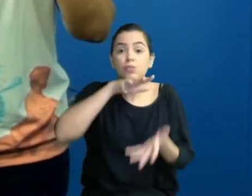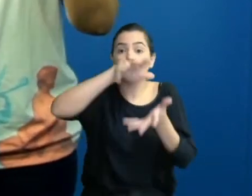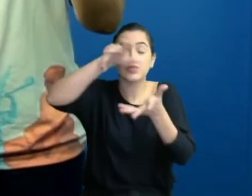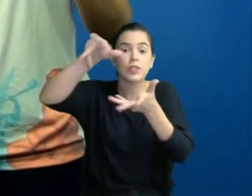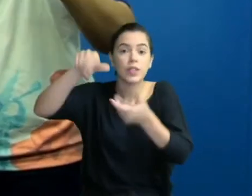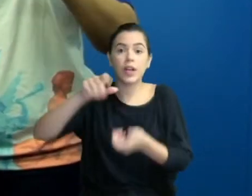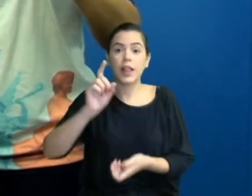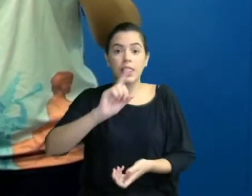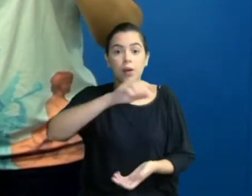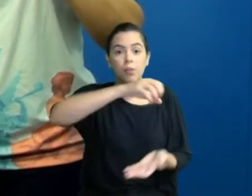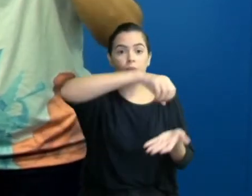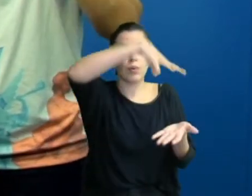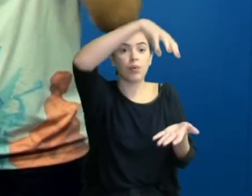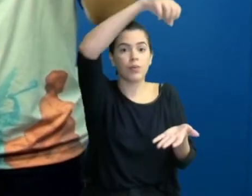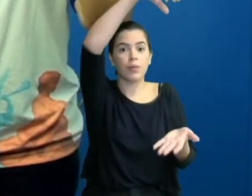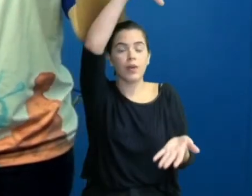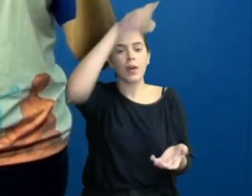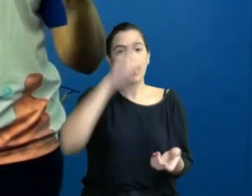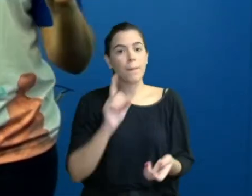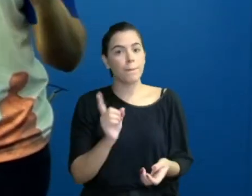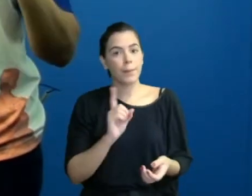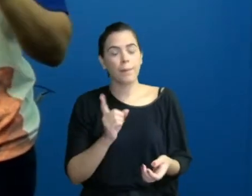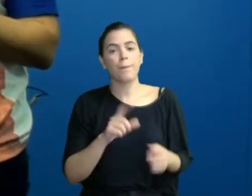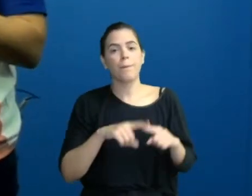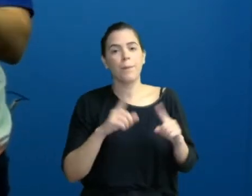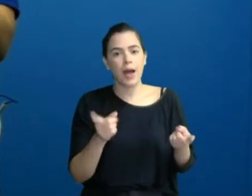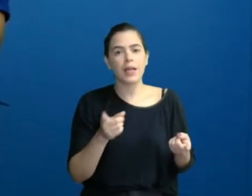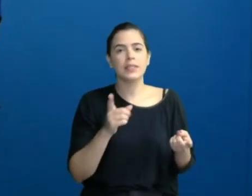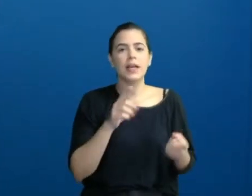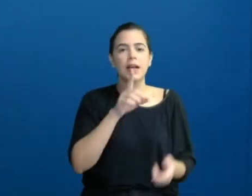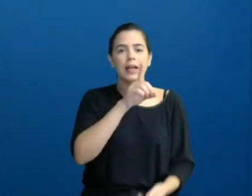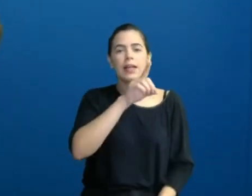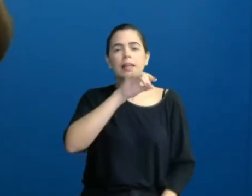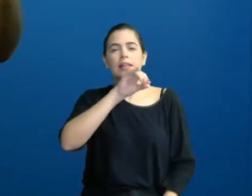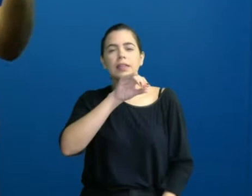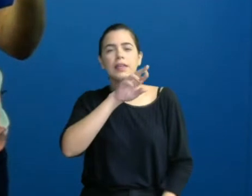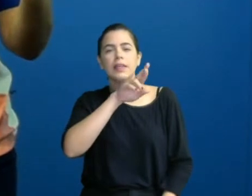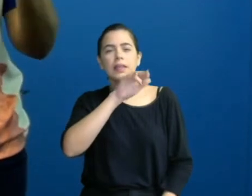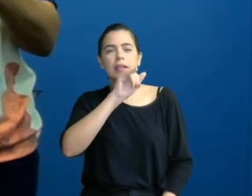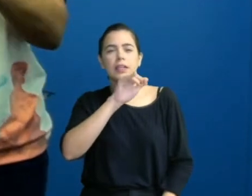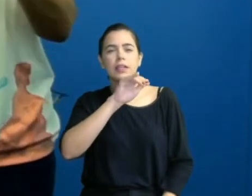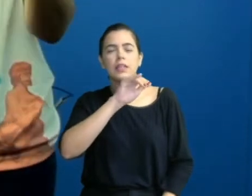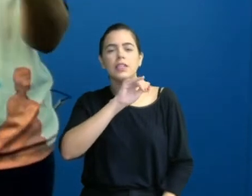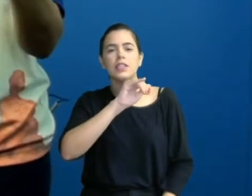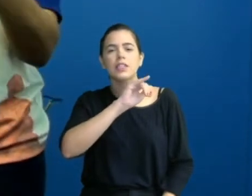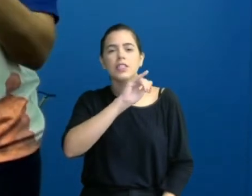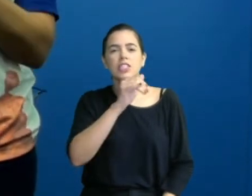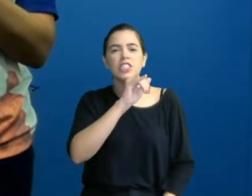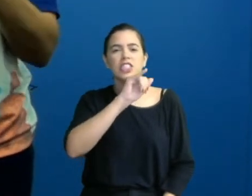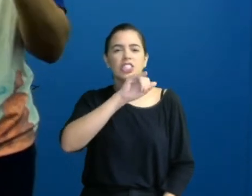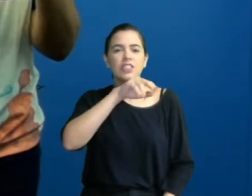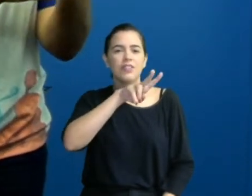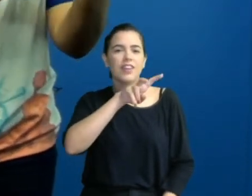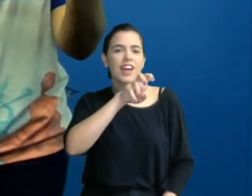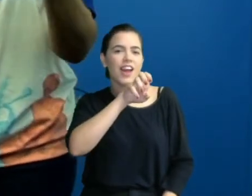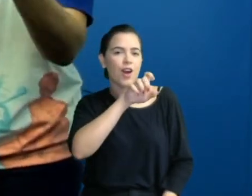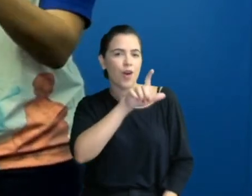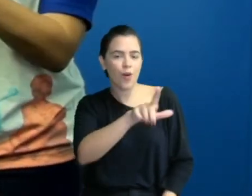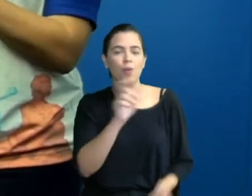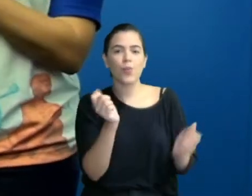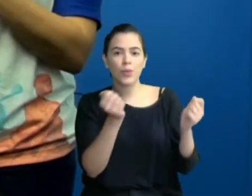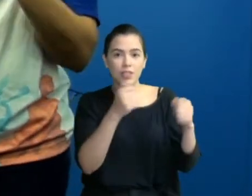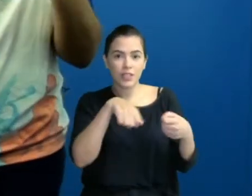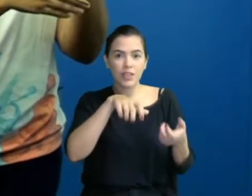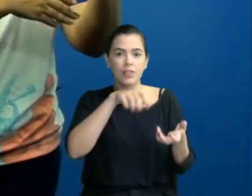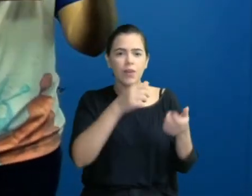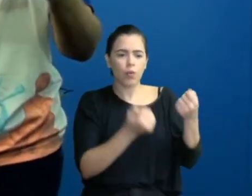de dirigíveis, que eram parecidos com balões, mas que você conseguia dirigir, que você conseguia encaminhar,